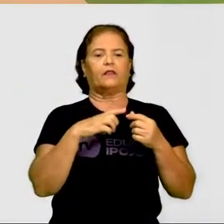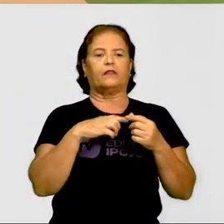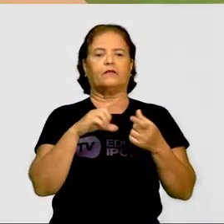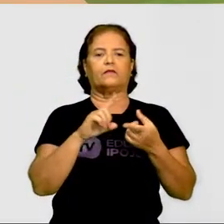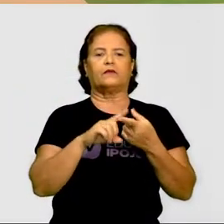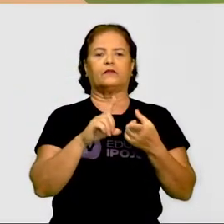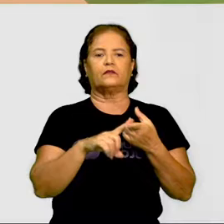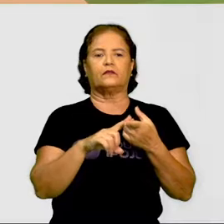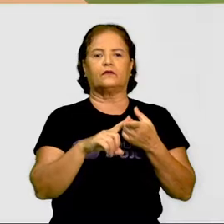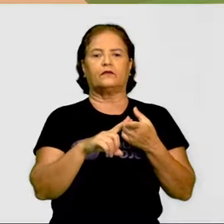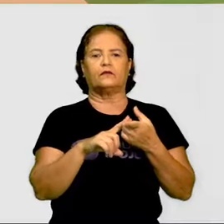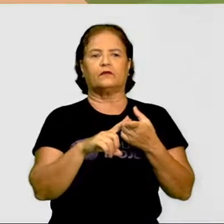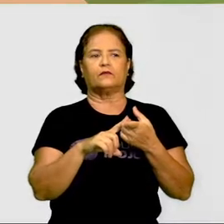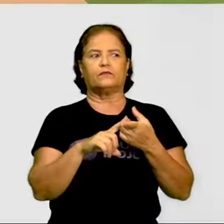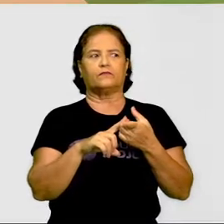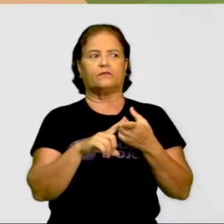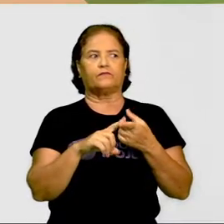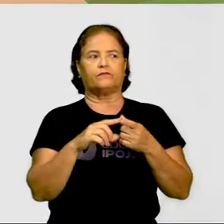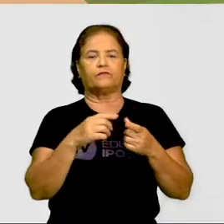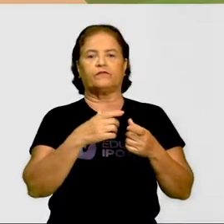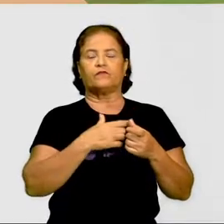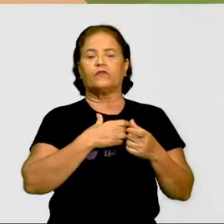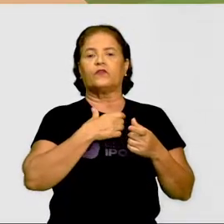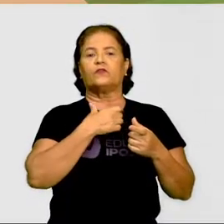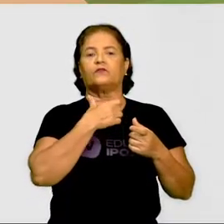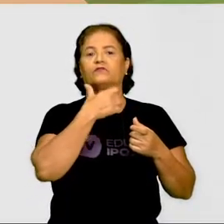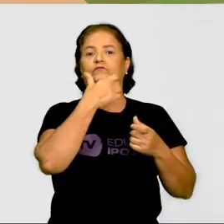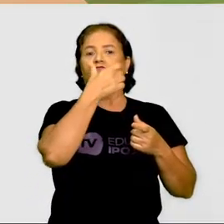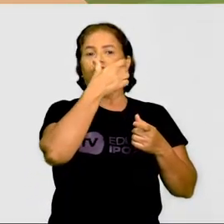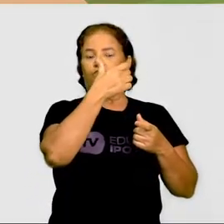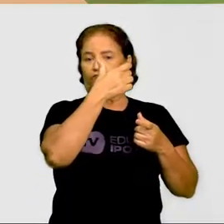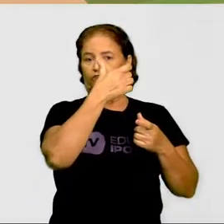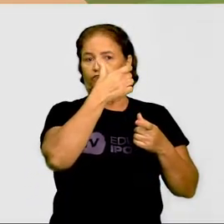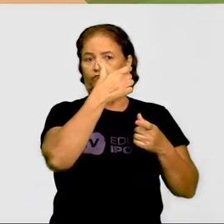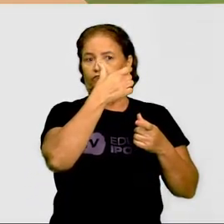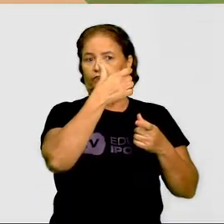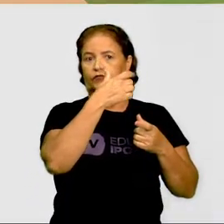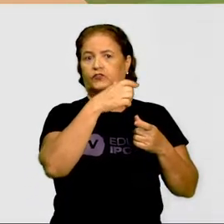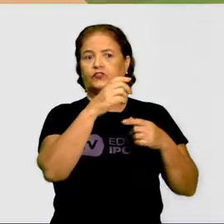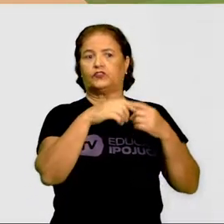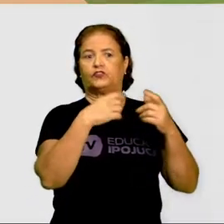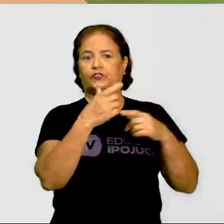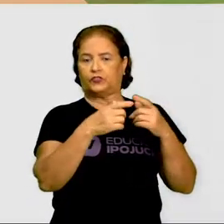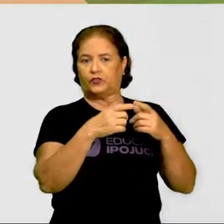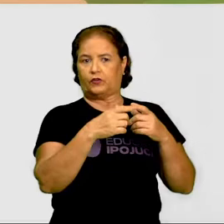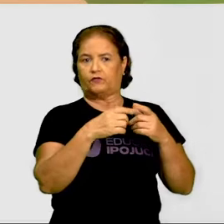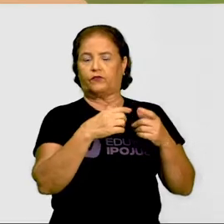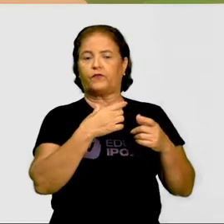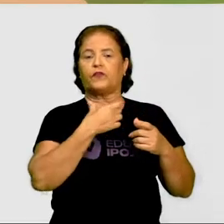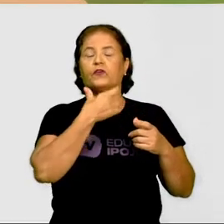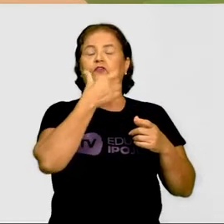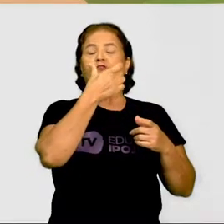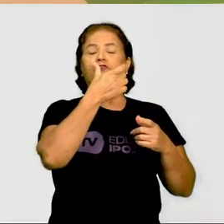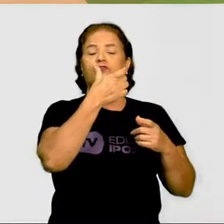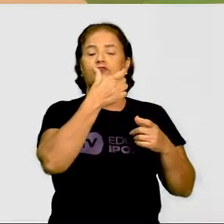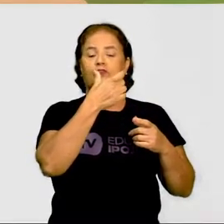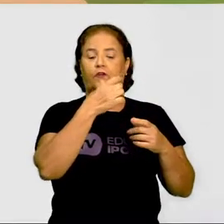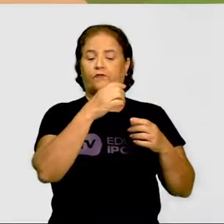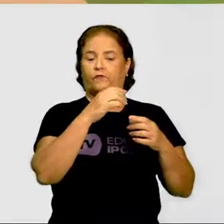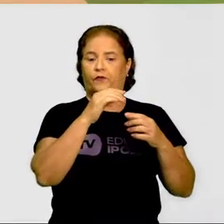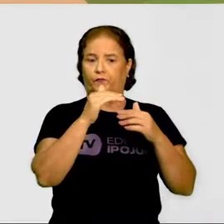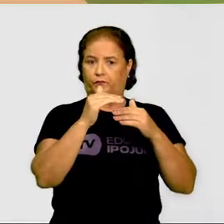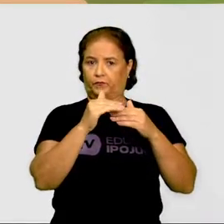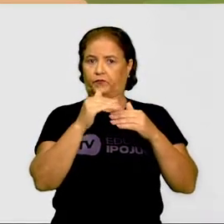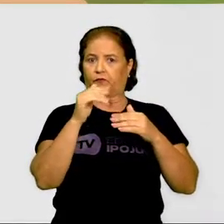ó, a girafa, né, de tamanho grande, né? Alguém já viu uma girafa? Ela